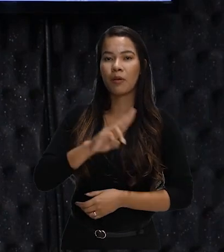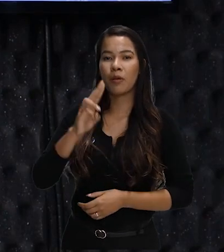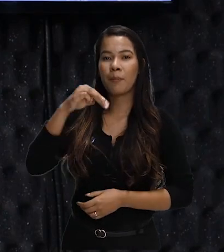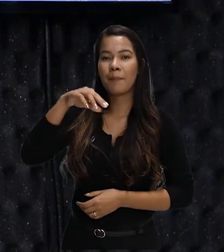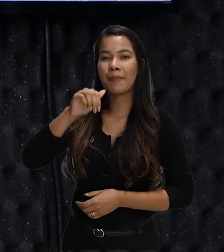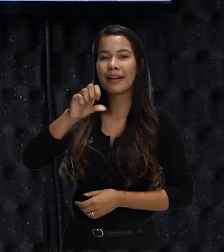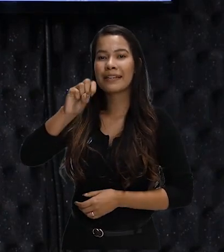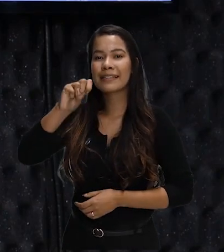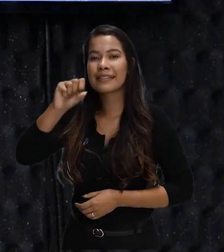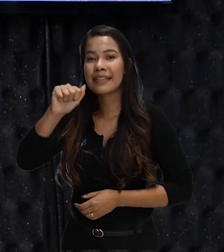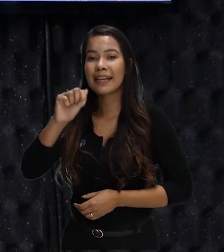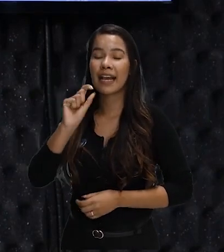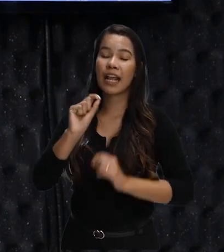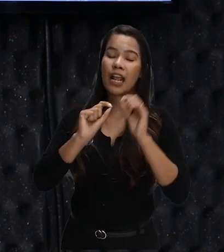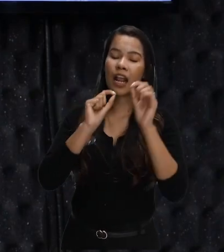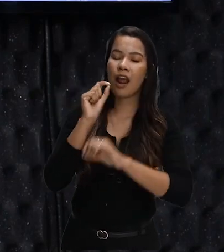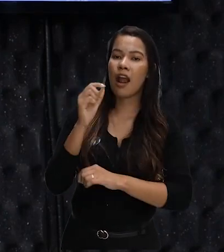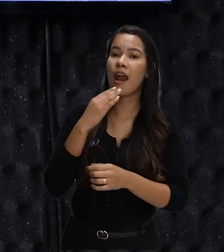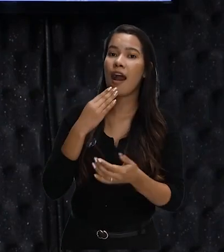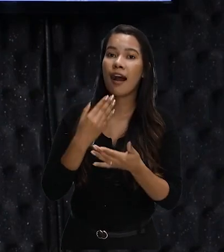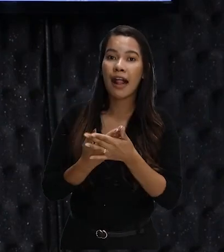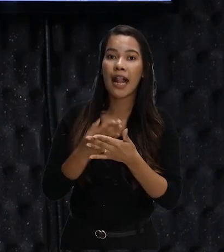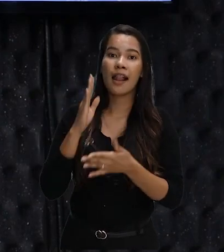Nossa, que massa, que legal.